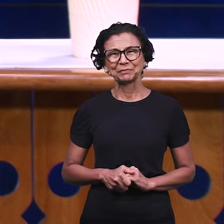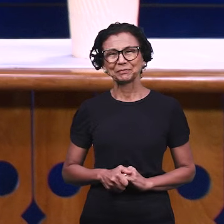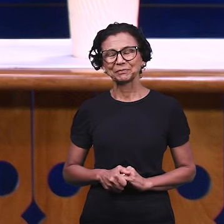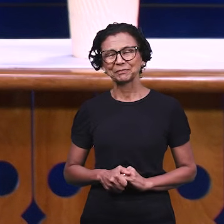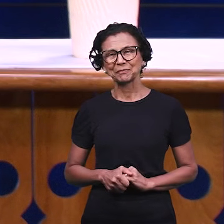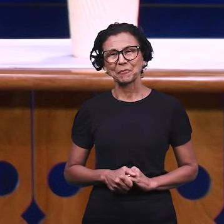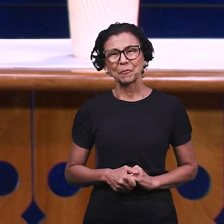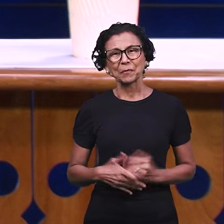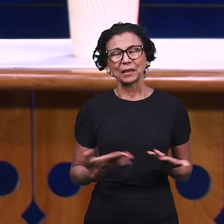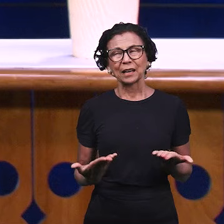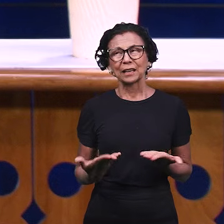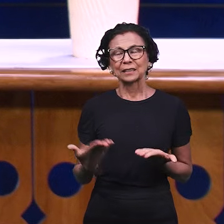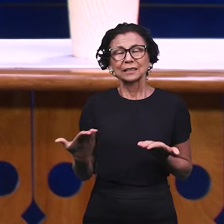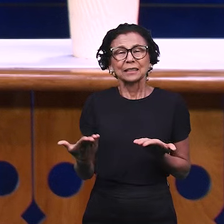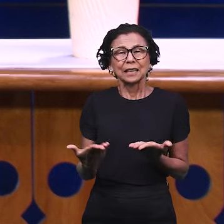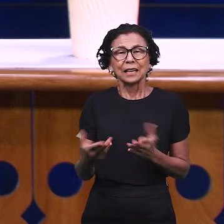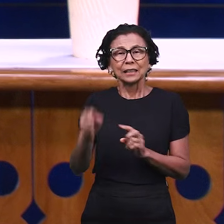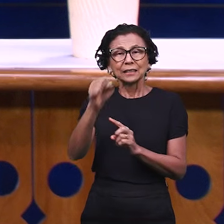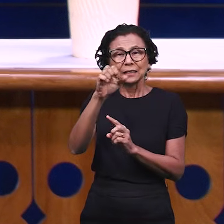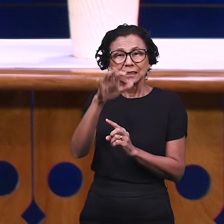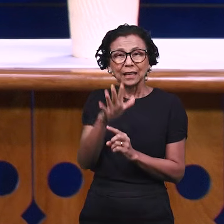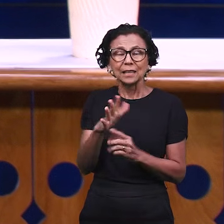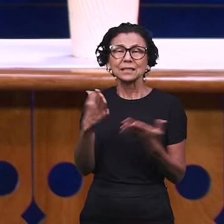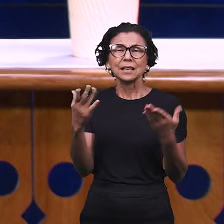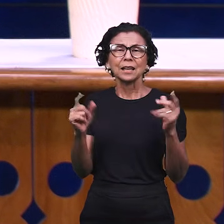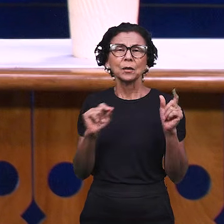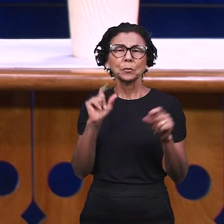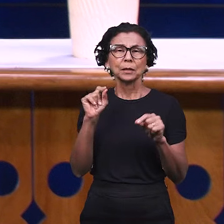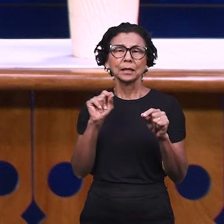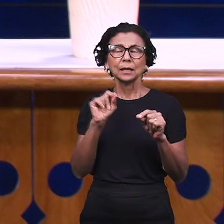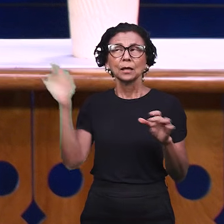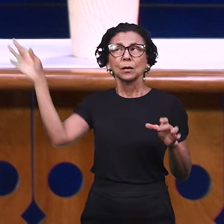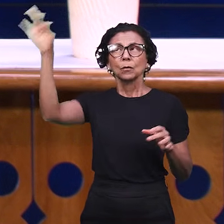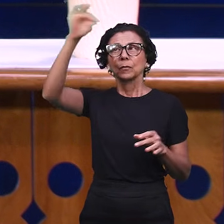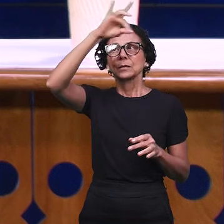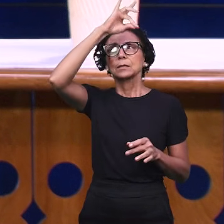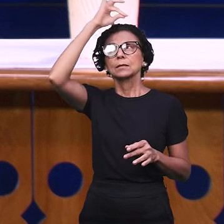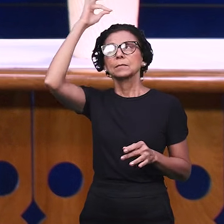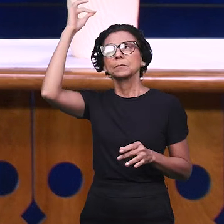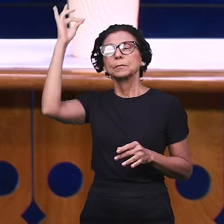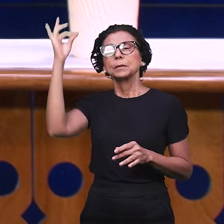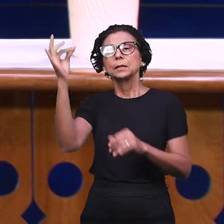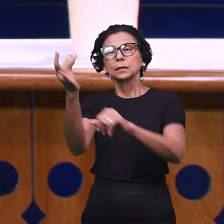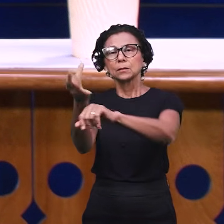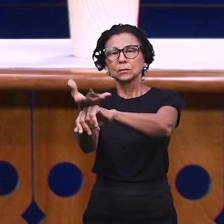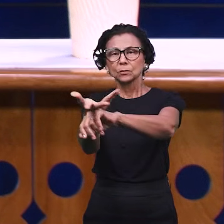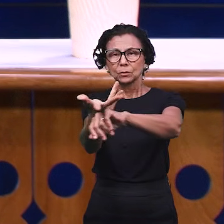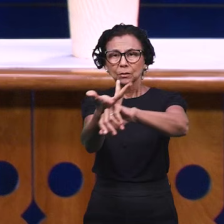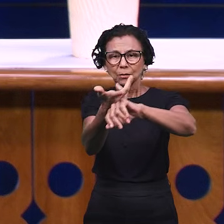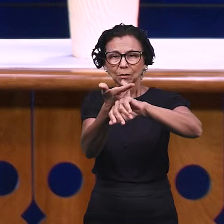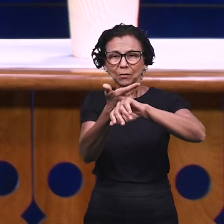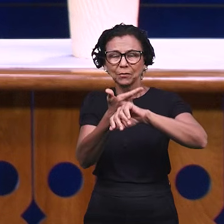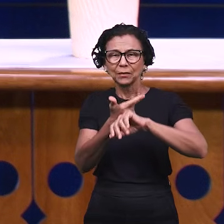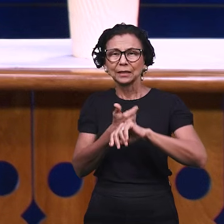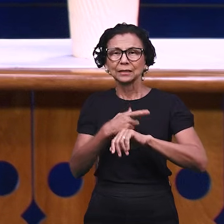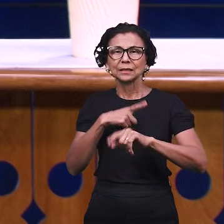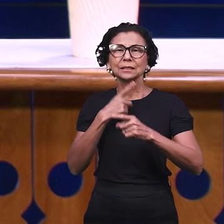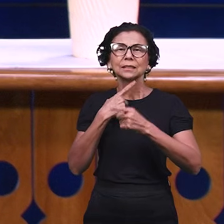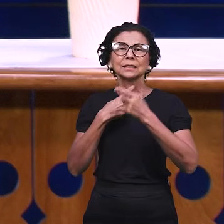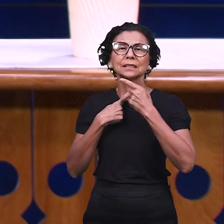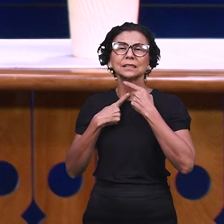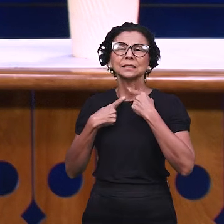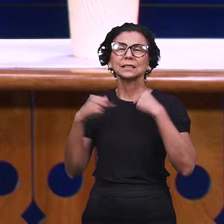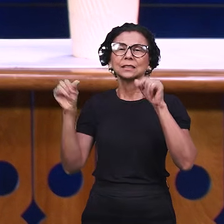a igreja, do Espírito que move as pessoas para sentir o mesmo desejo de um dia estar